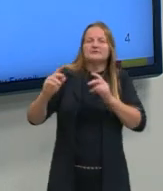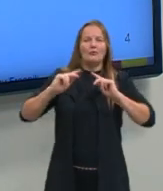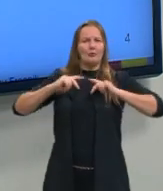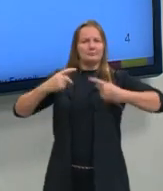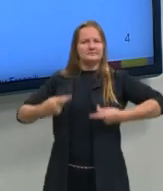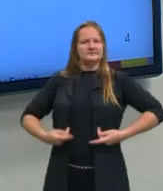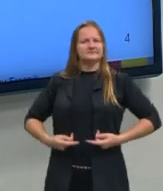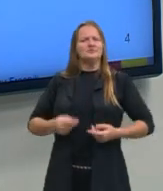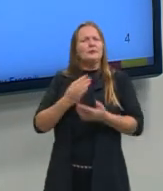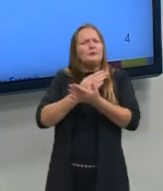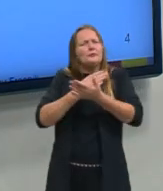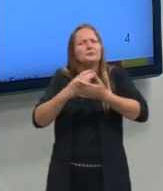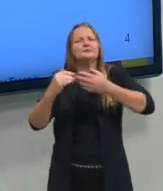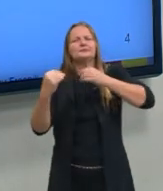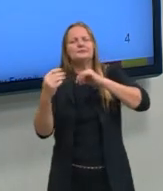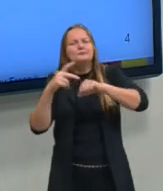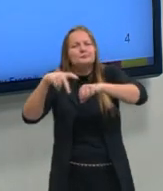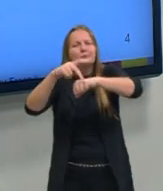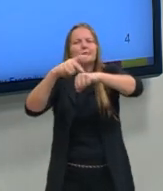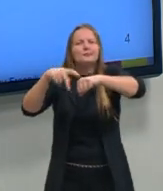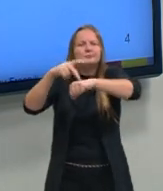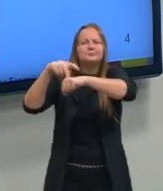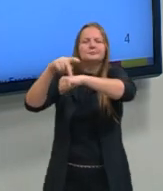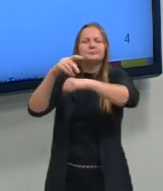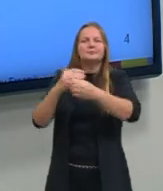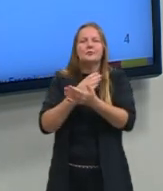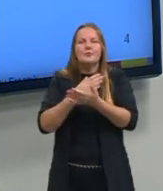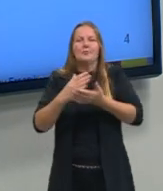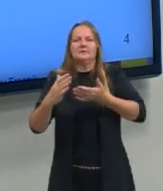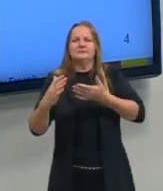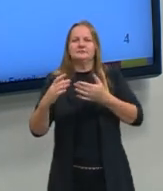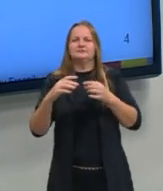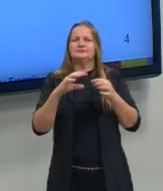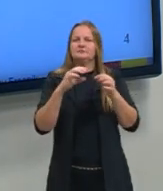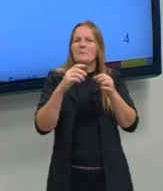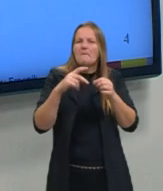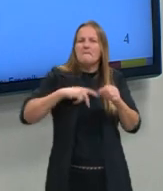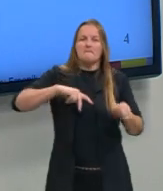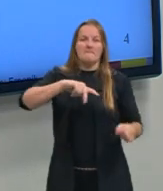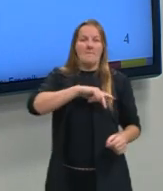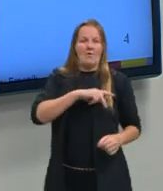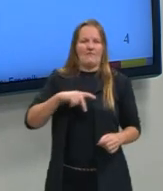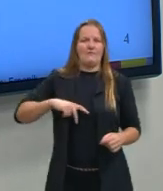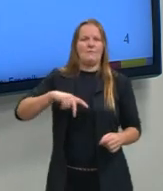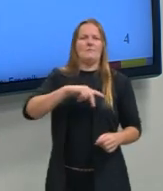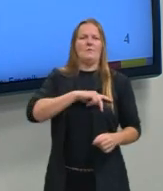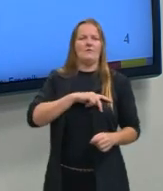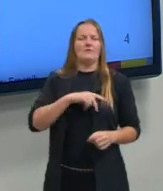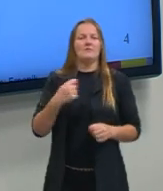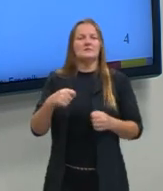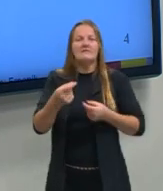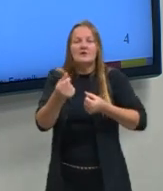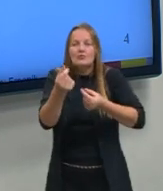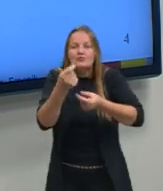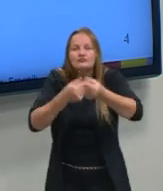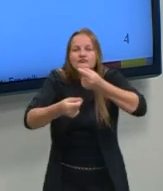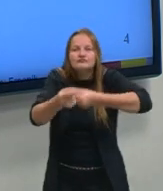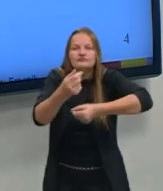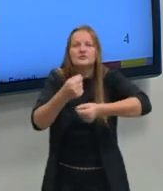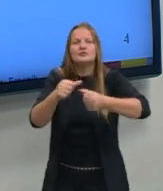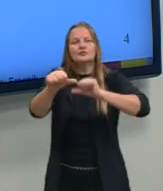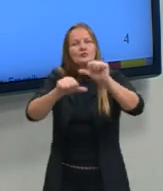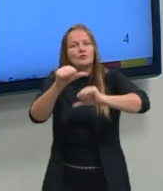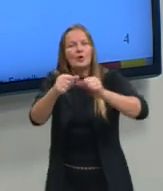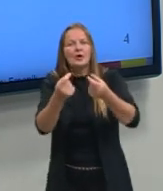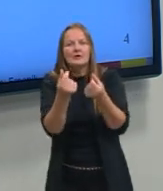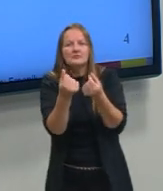então lá no já no final é no início das civilizações a gente precisava fazer comércio trocas de mercadorias